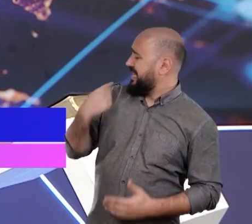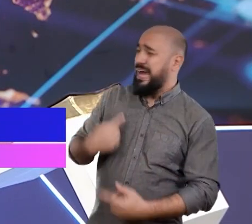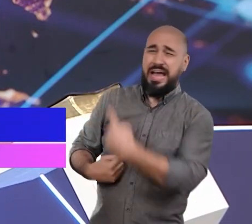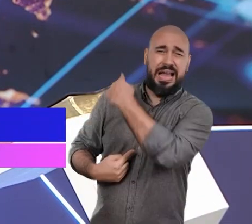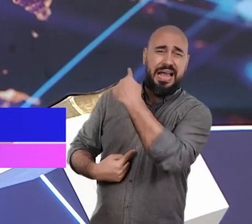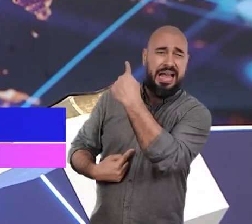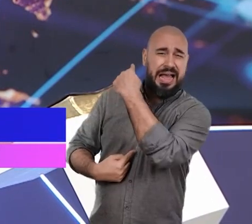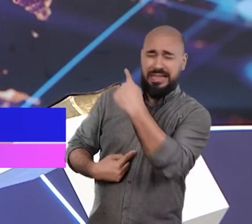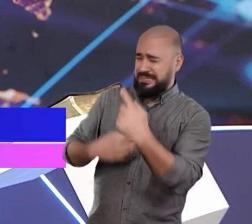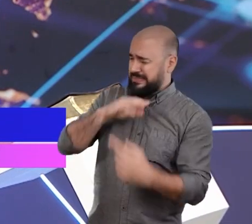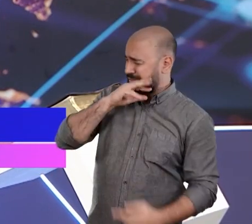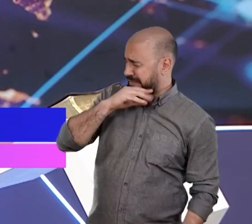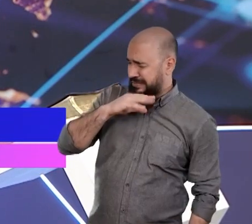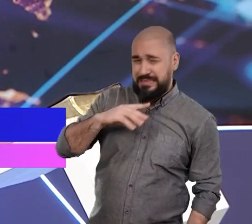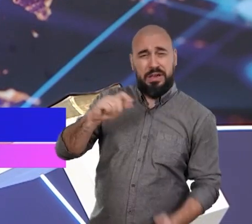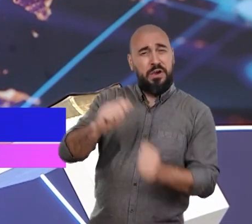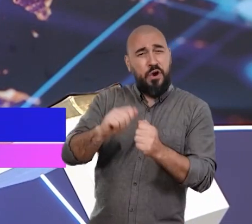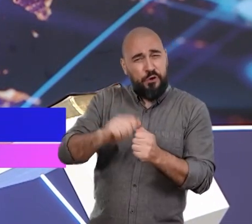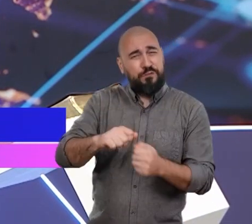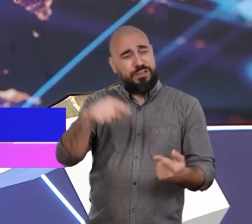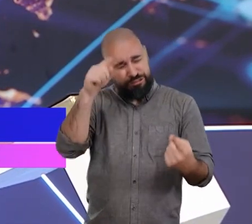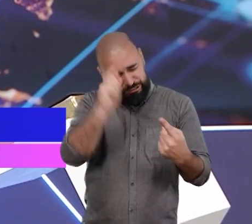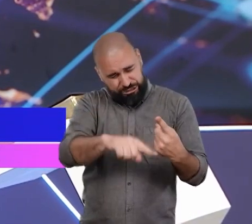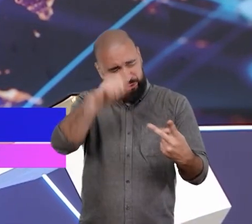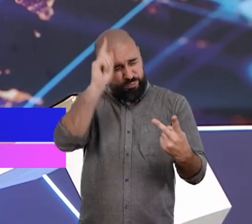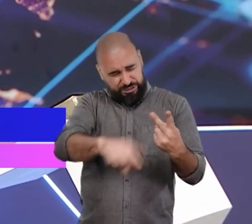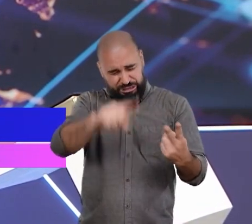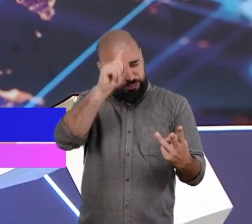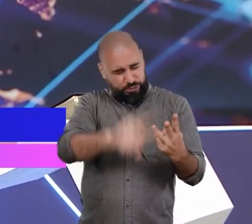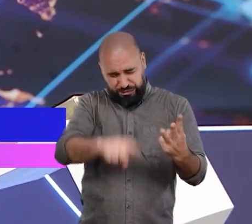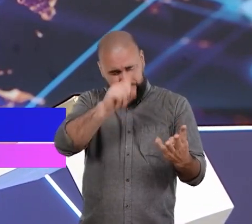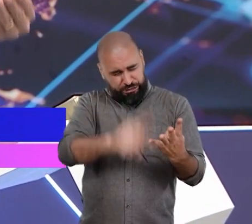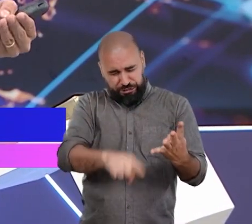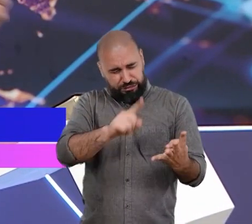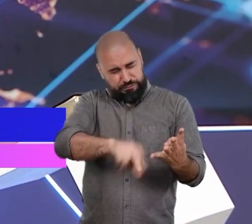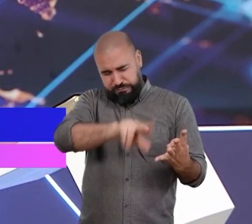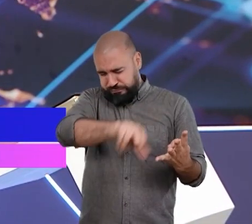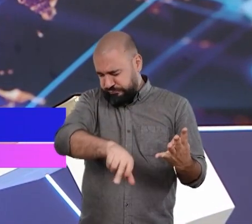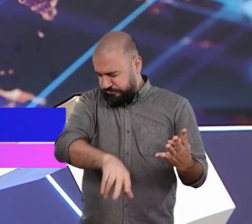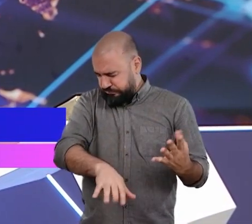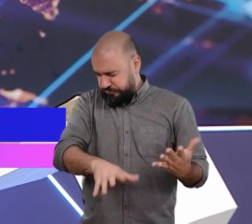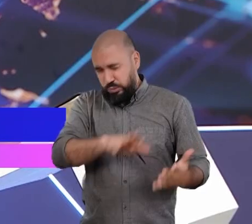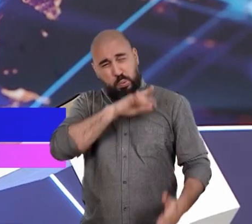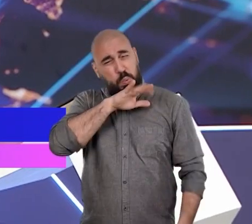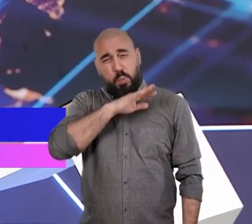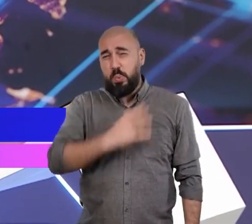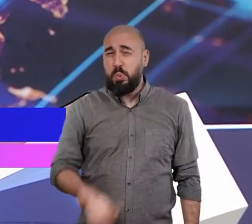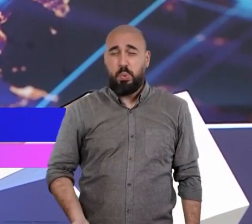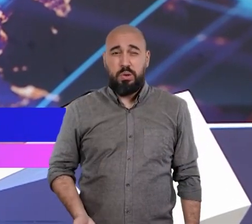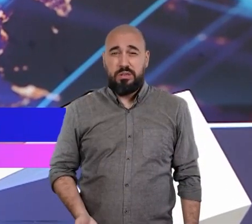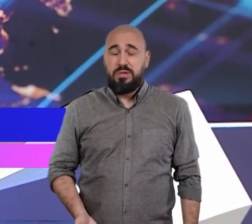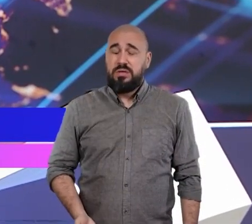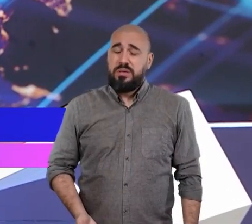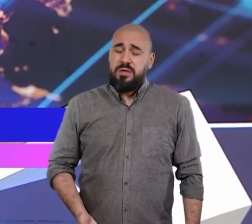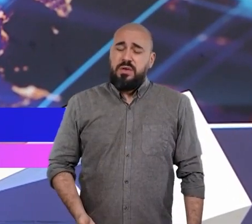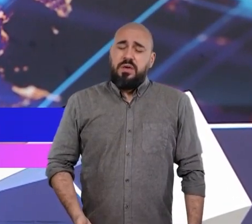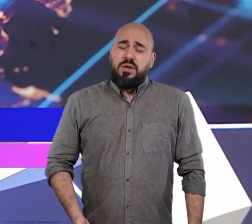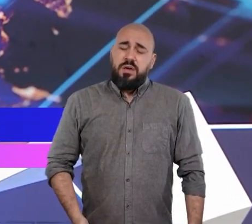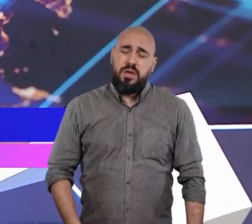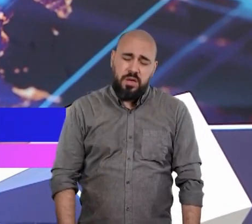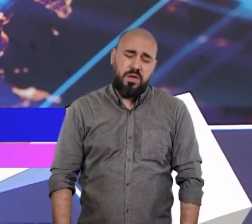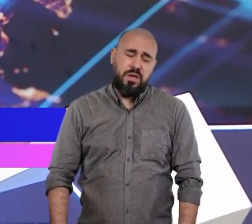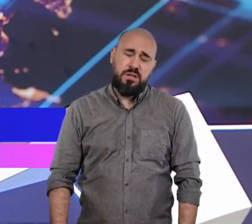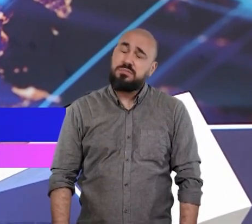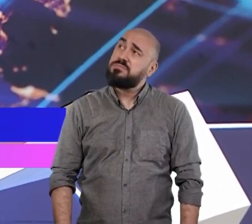lhe afastam de Deus. Mas você pode arrepender-se confessando para o Senhor que vai lhe perdoar.